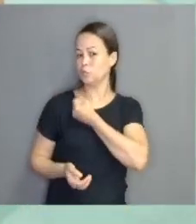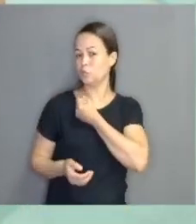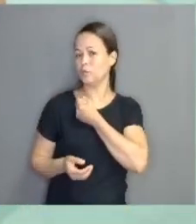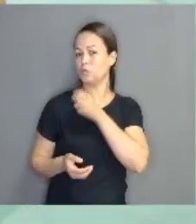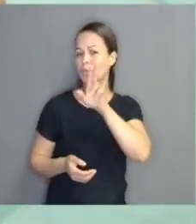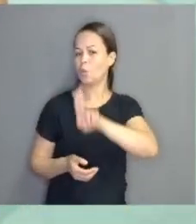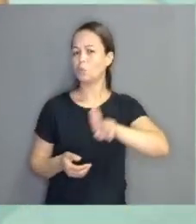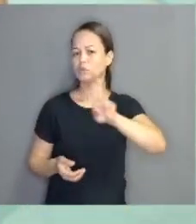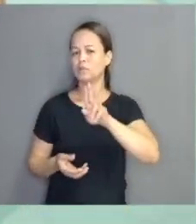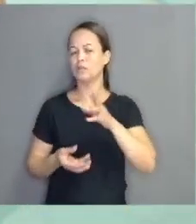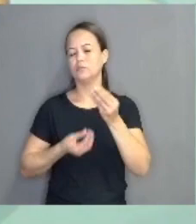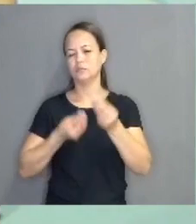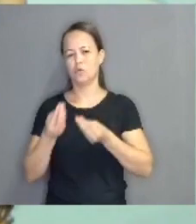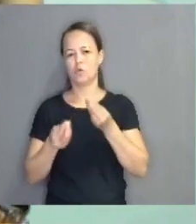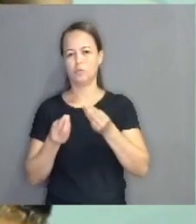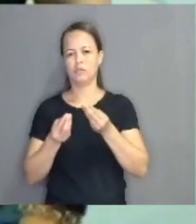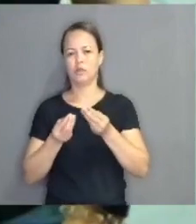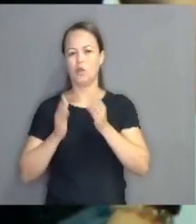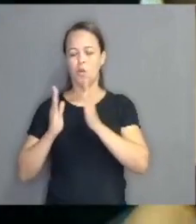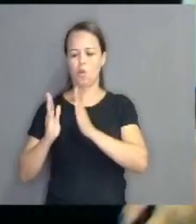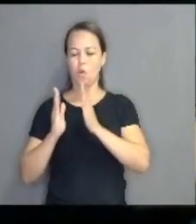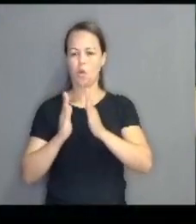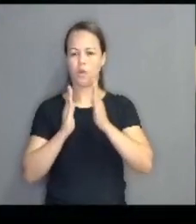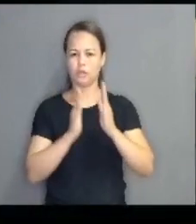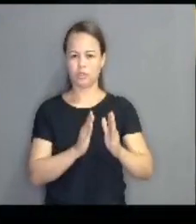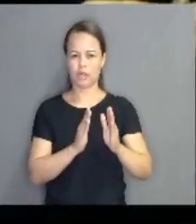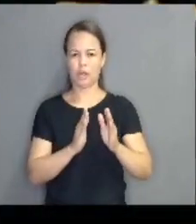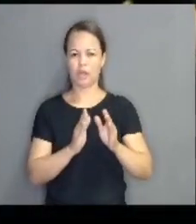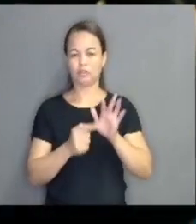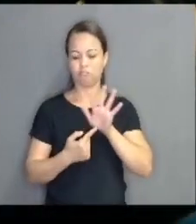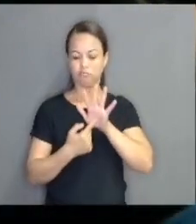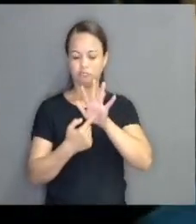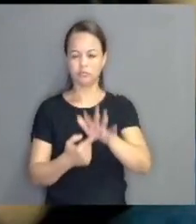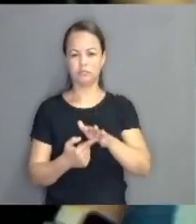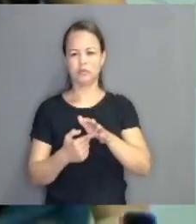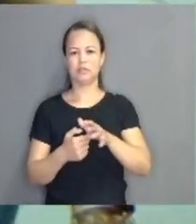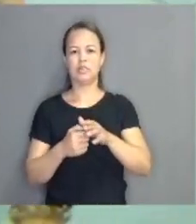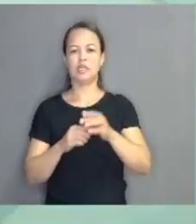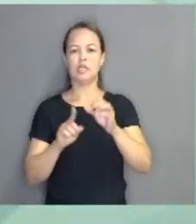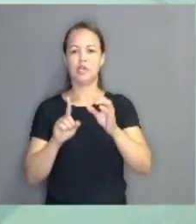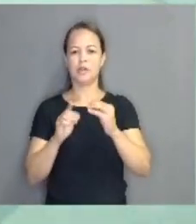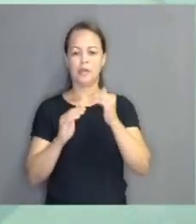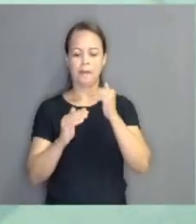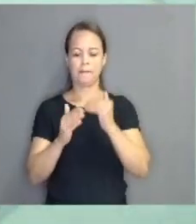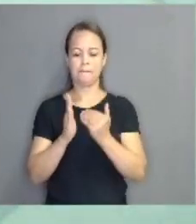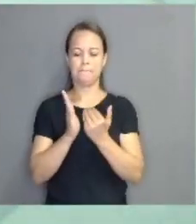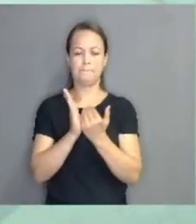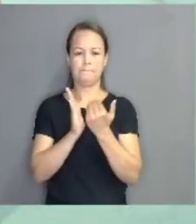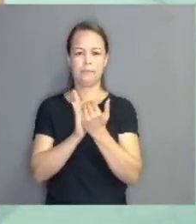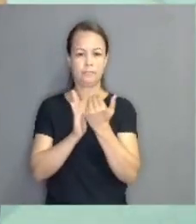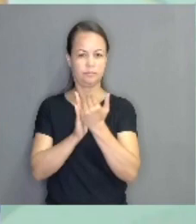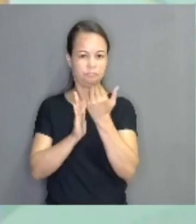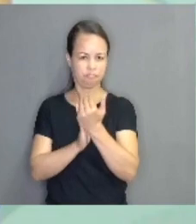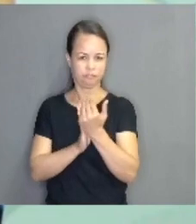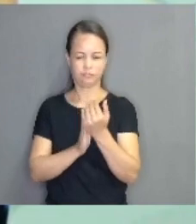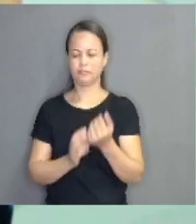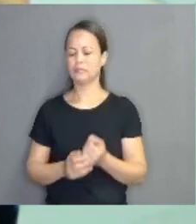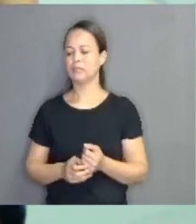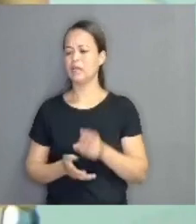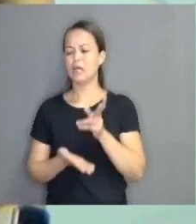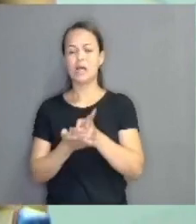quantificar, ordenar e medir. Em que situações? Sempre que nós temos que contar